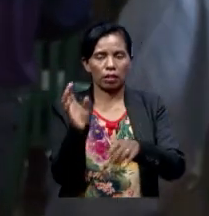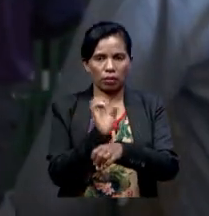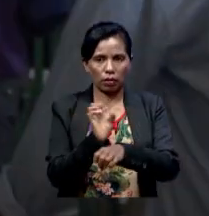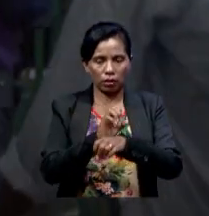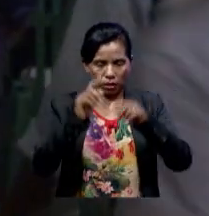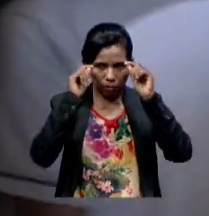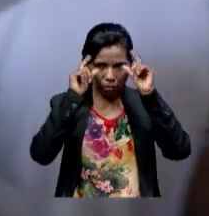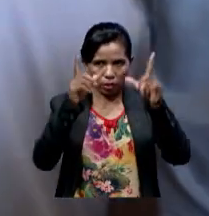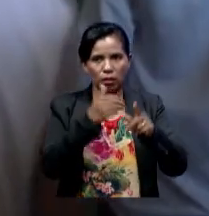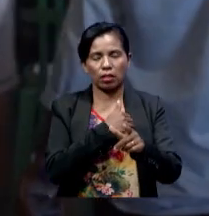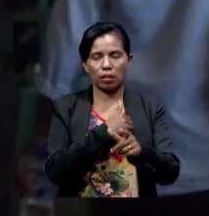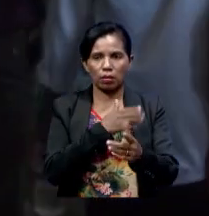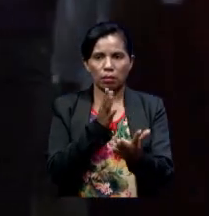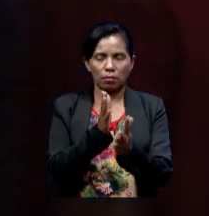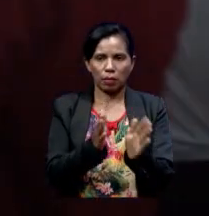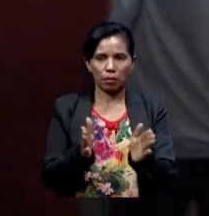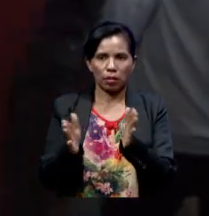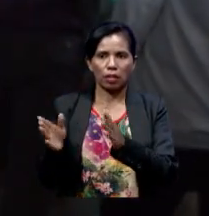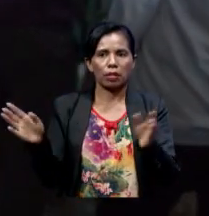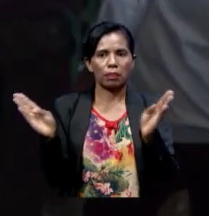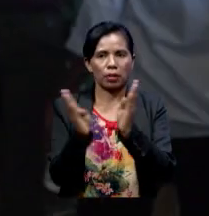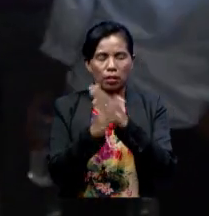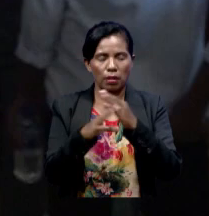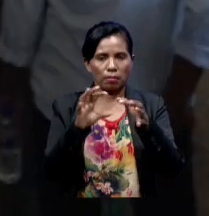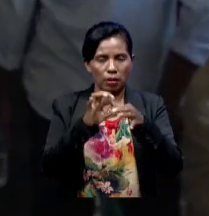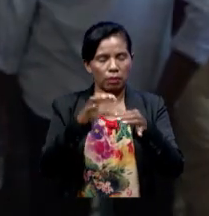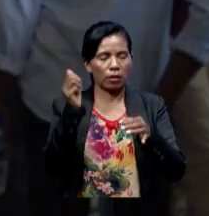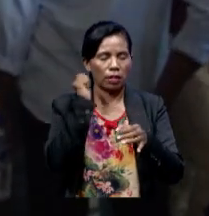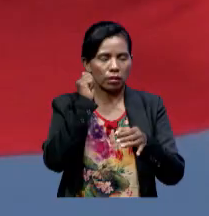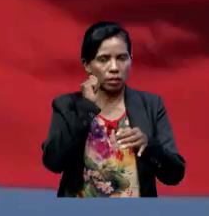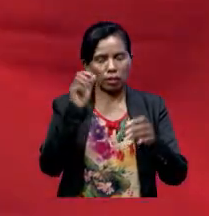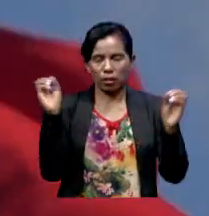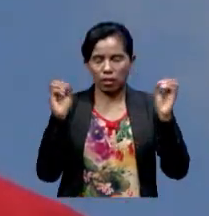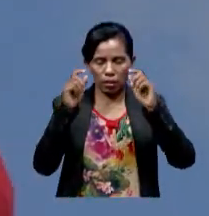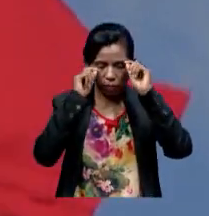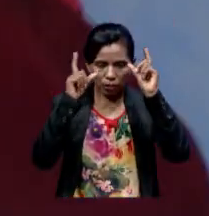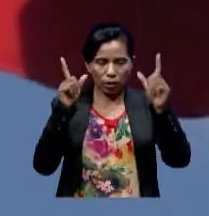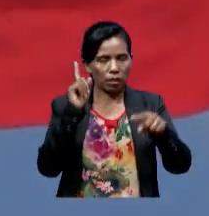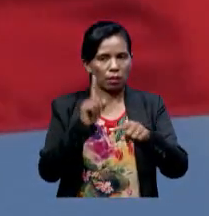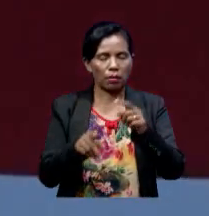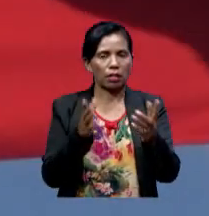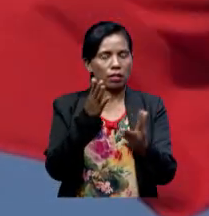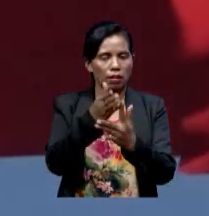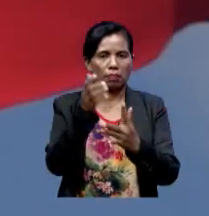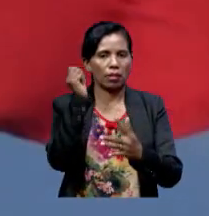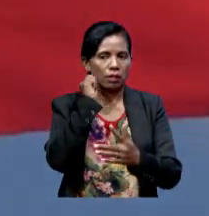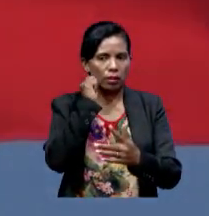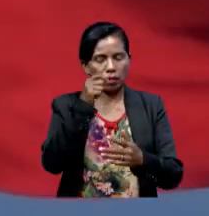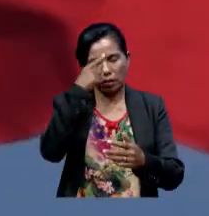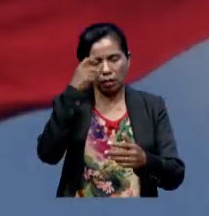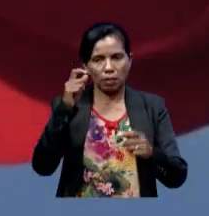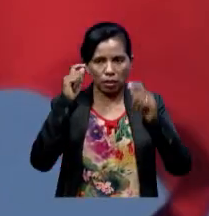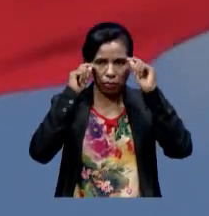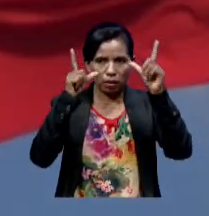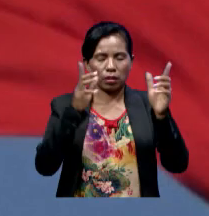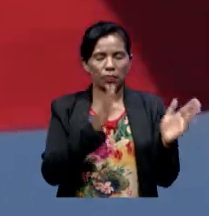Timor Leste sedau preparado atu sai membro ASEAN mai be ida nela signifika Timor Leste labele adere ba ASEAN. Tamba Timor Leste